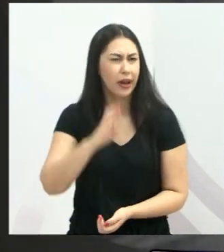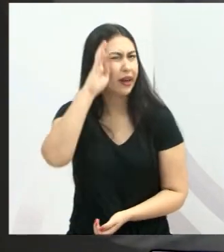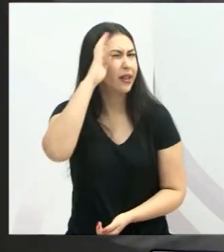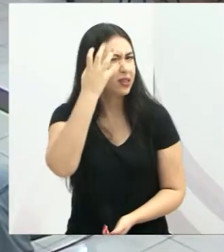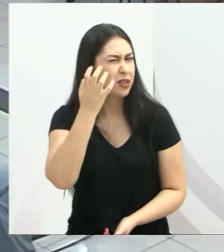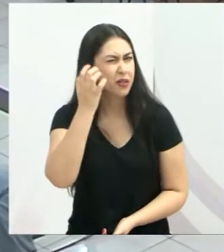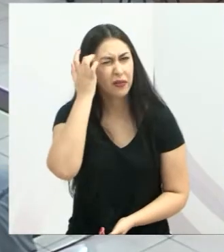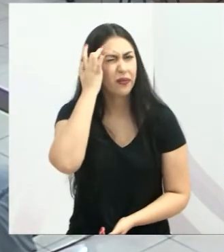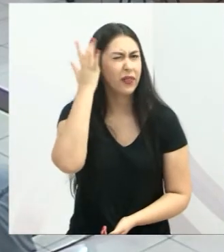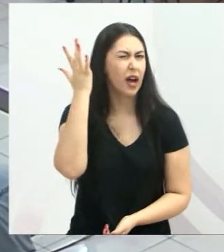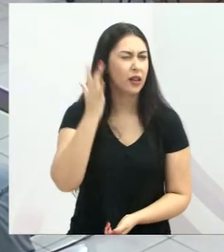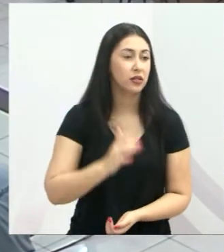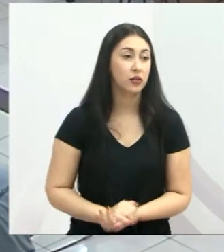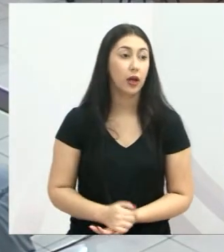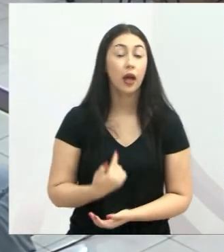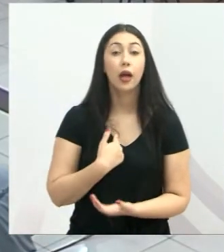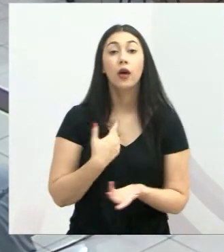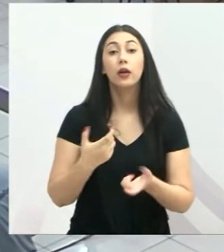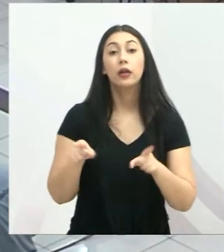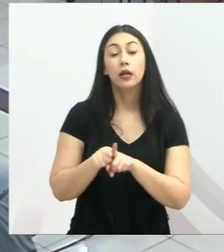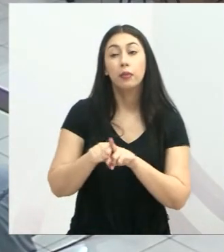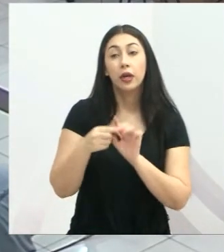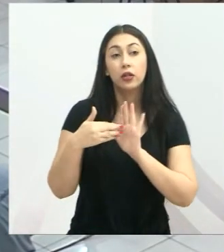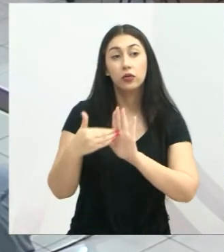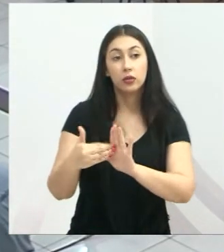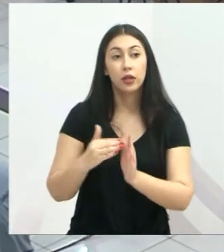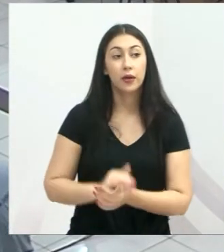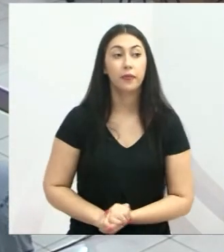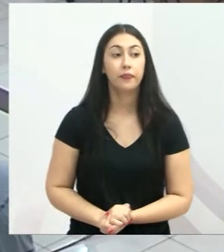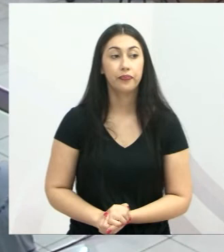resolver. Também gostaria de colaborar. Estive